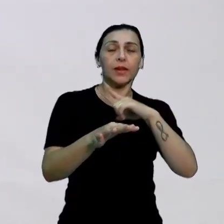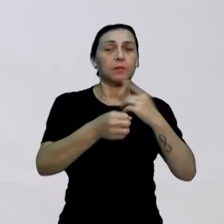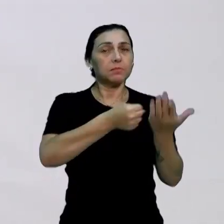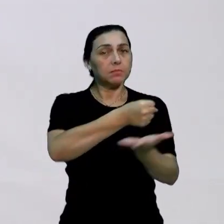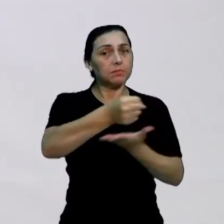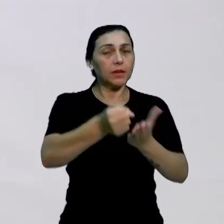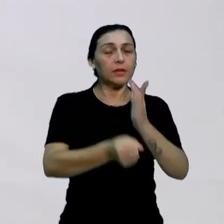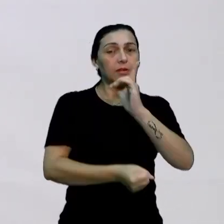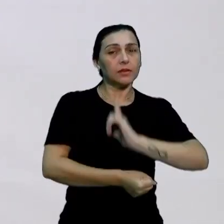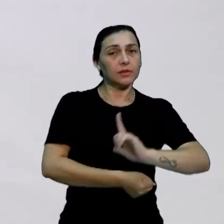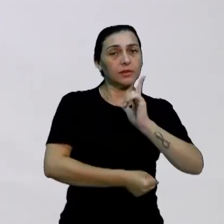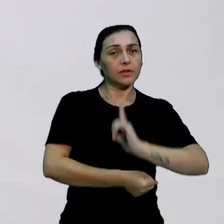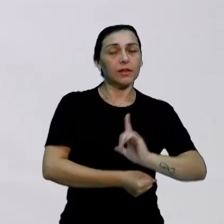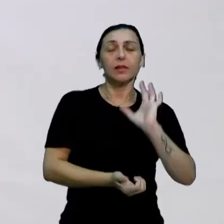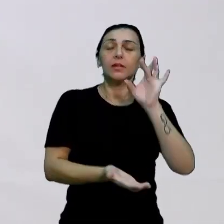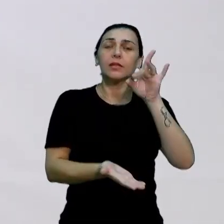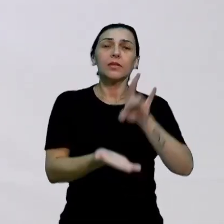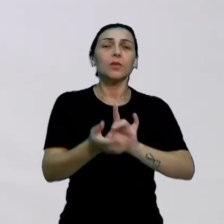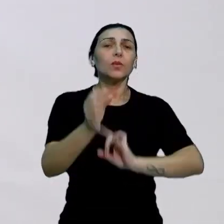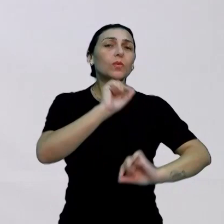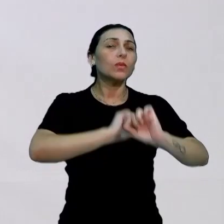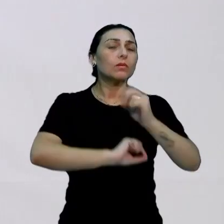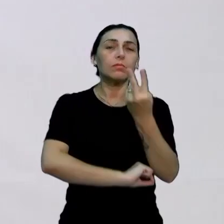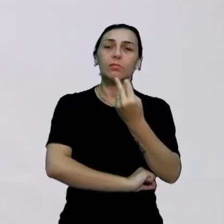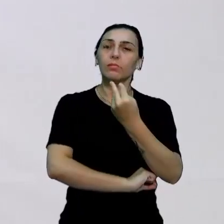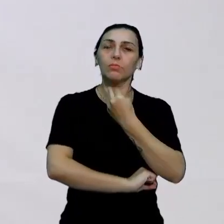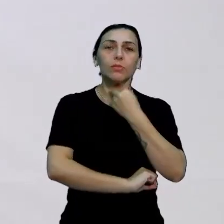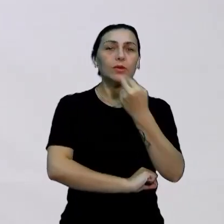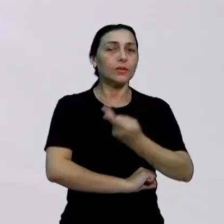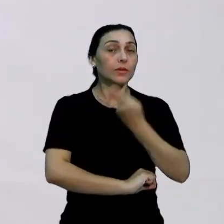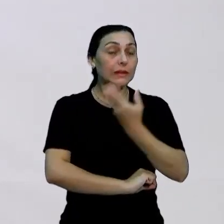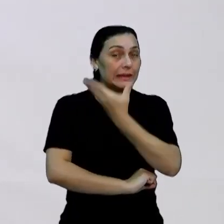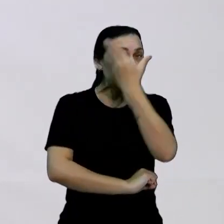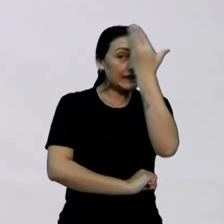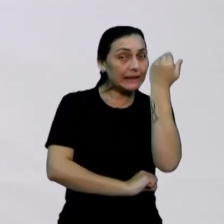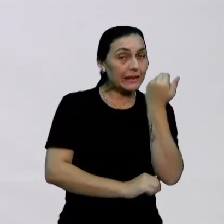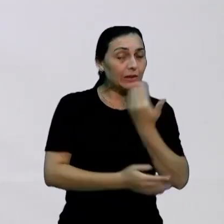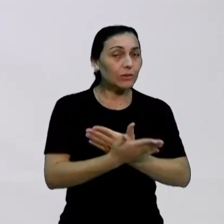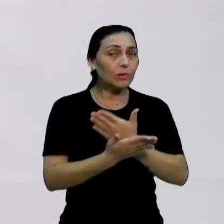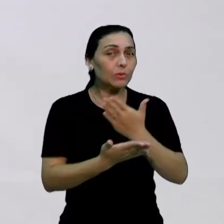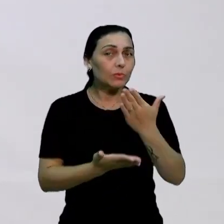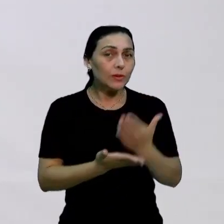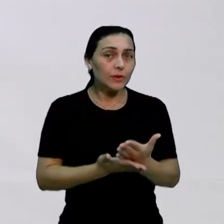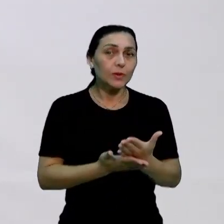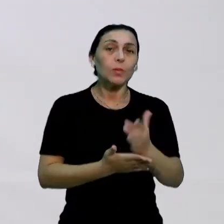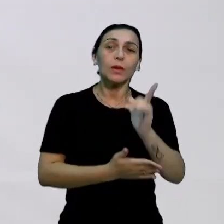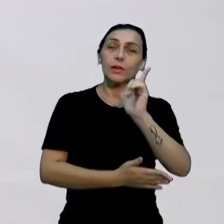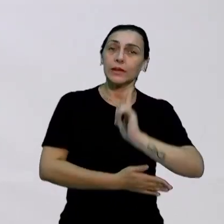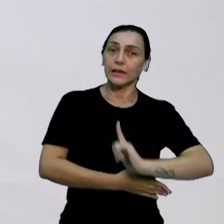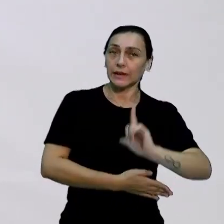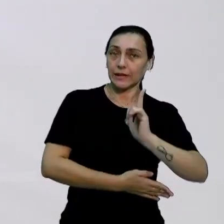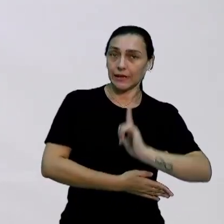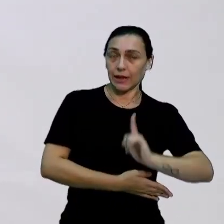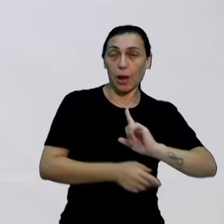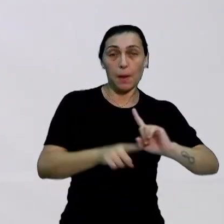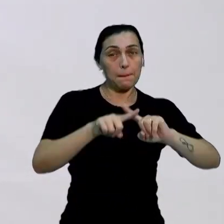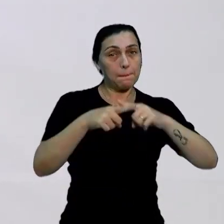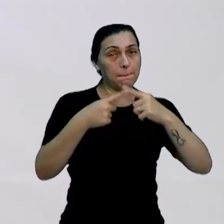essa literatura. Na verdade, nós não podemos falar inicialmente de uma literatura, mas